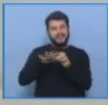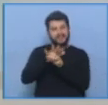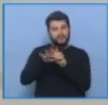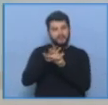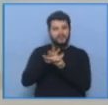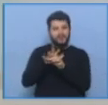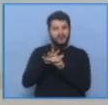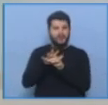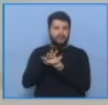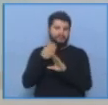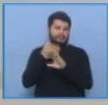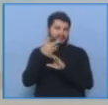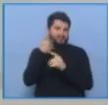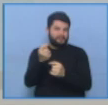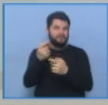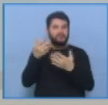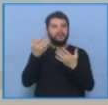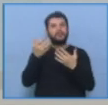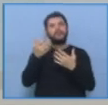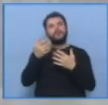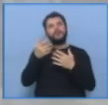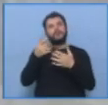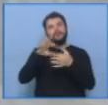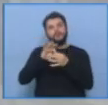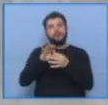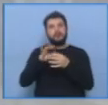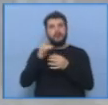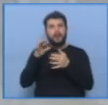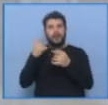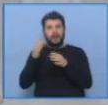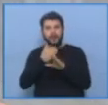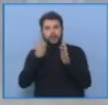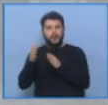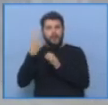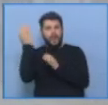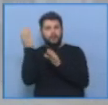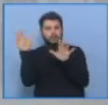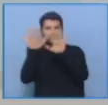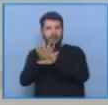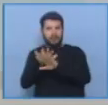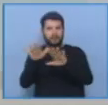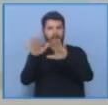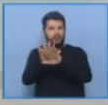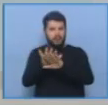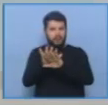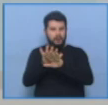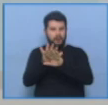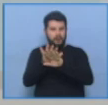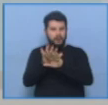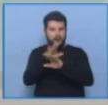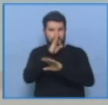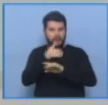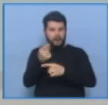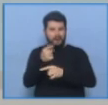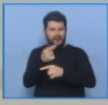de abuso. E, ao mesmo tempo, lado está a cultura do encobrimento que foi pairando. E depois também, naturalmente, perceber porque